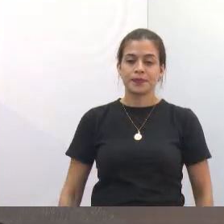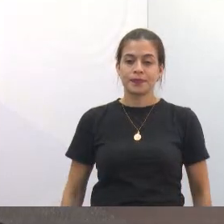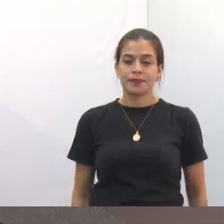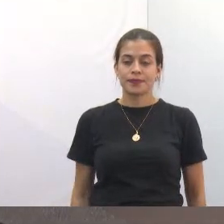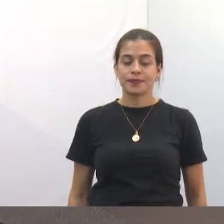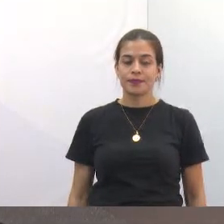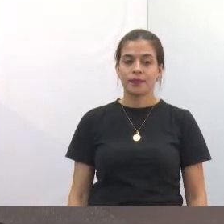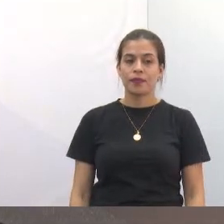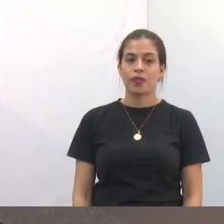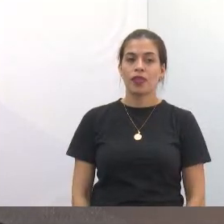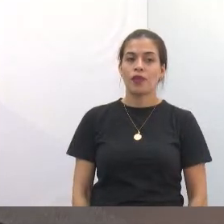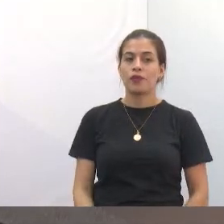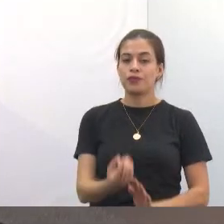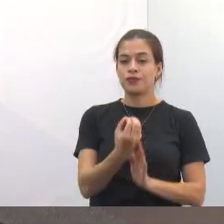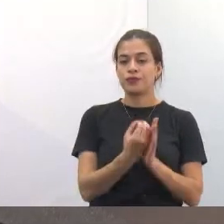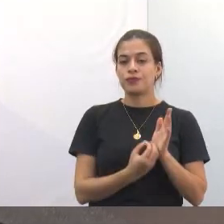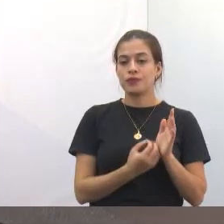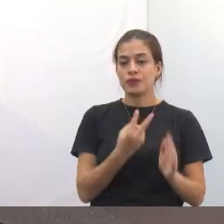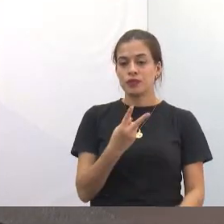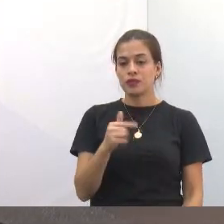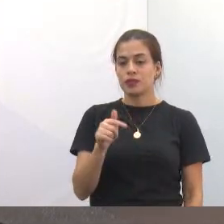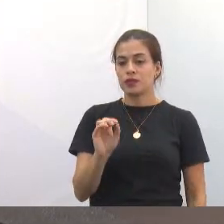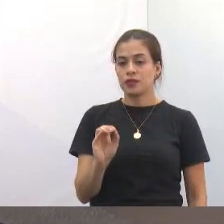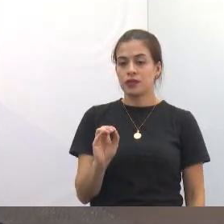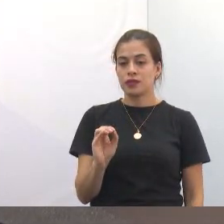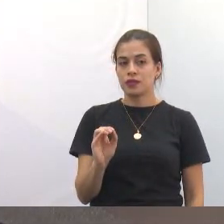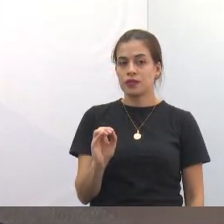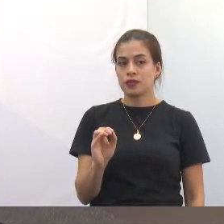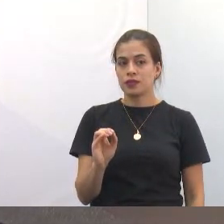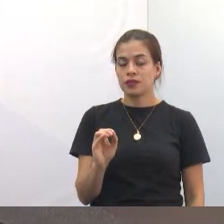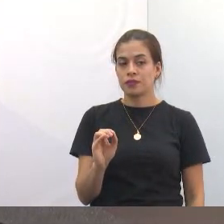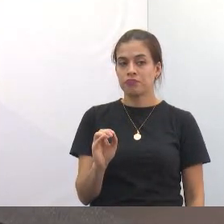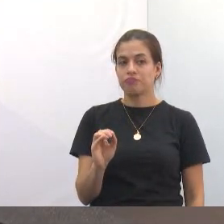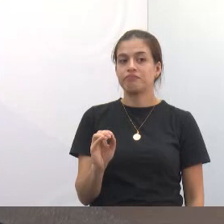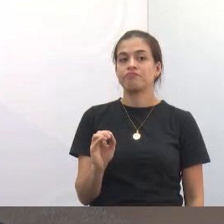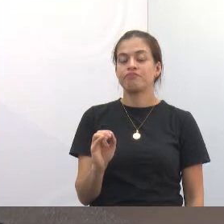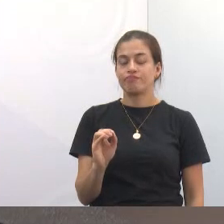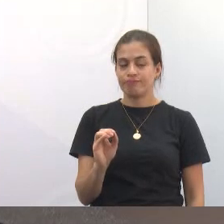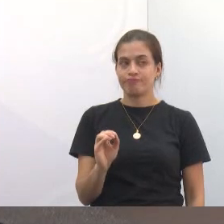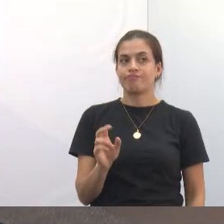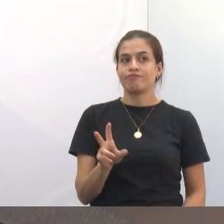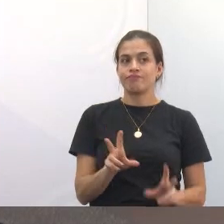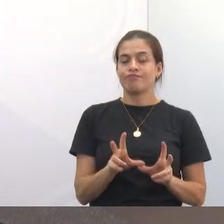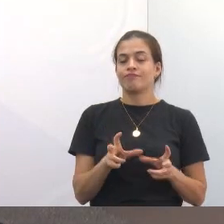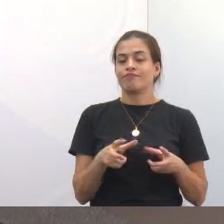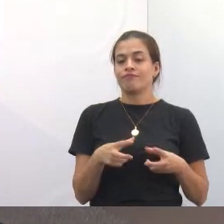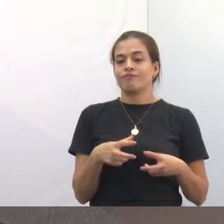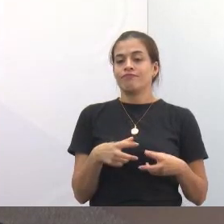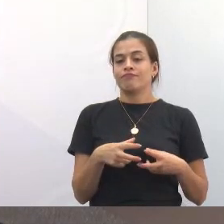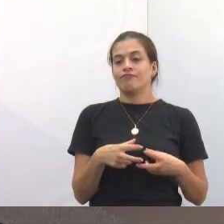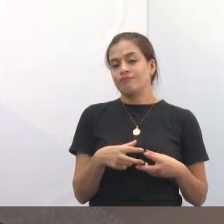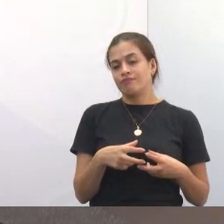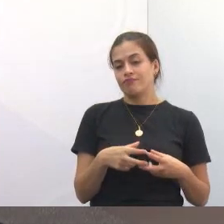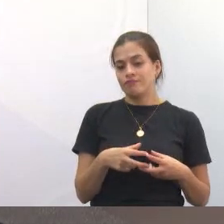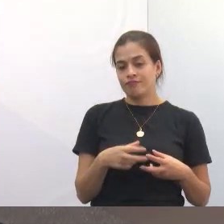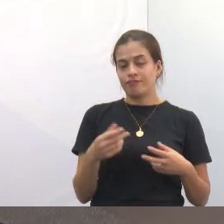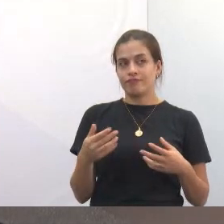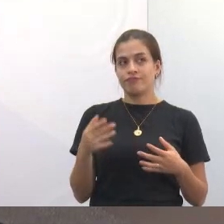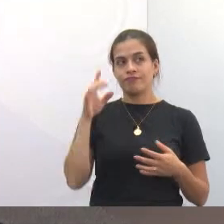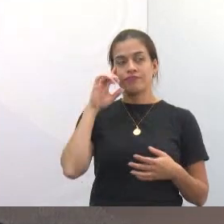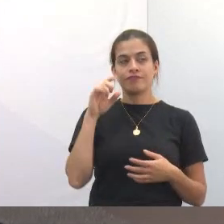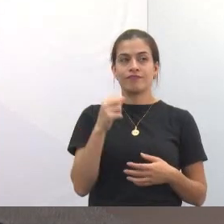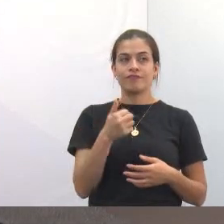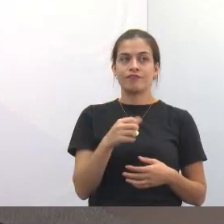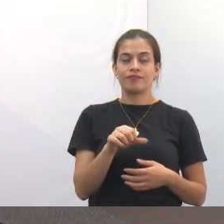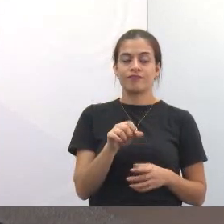Em atendimento ao ofício 270 desta Casa Legislativa, adotado em 19 de junho de 2024,